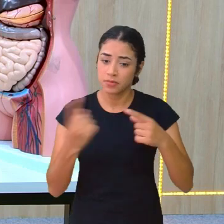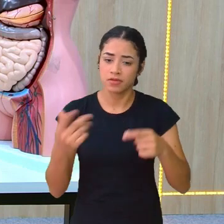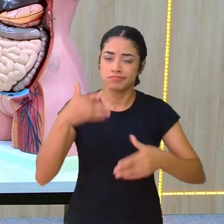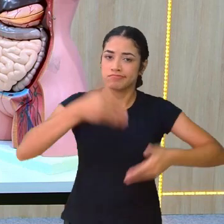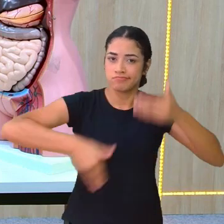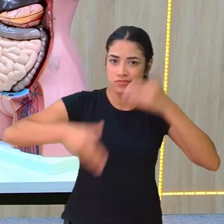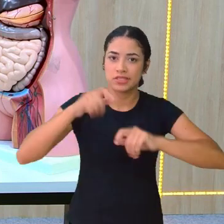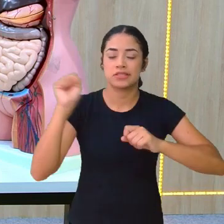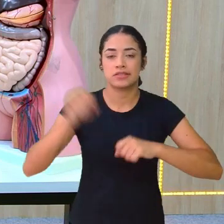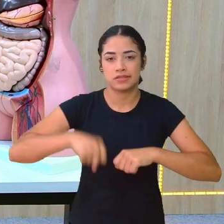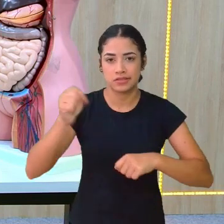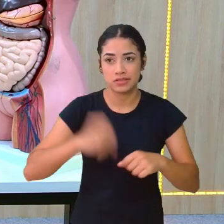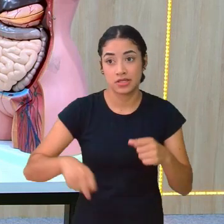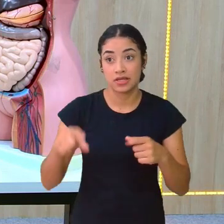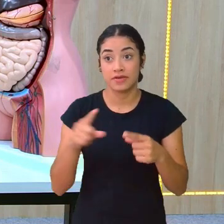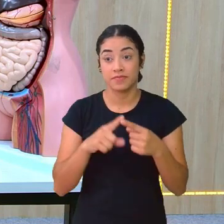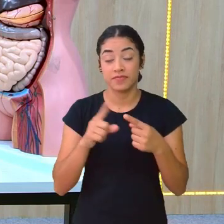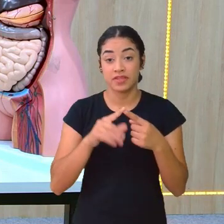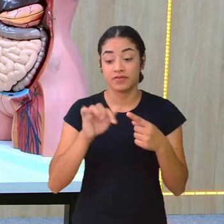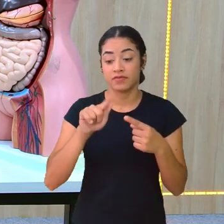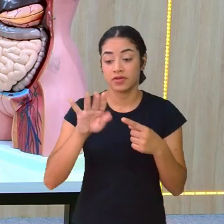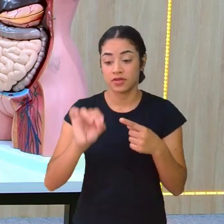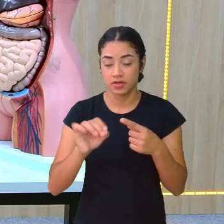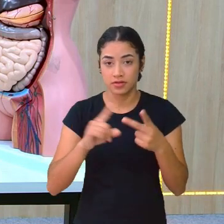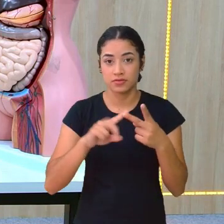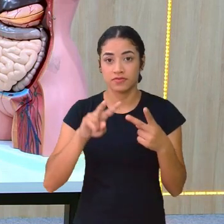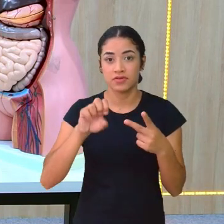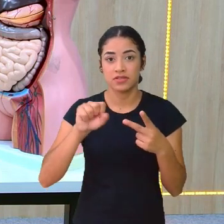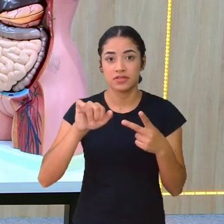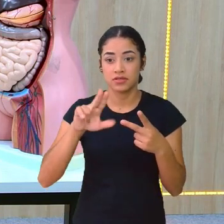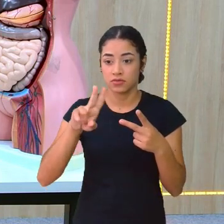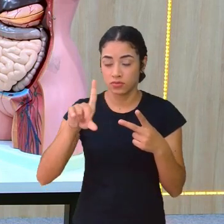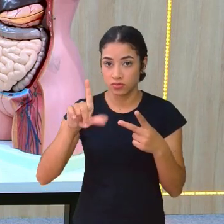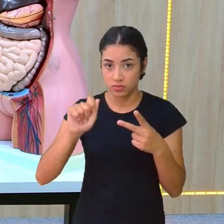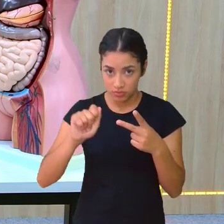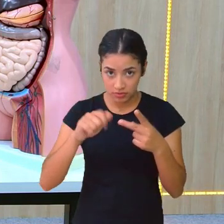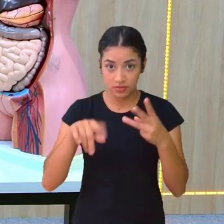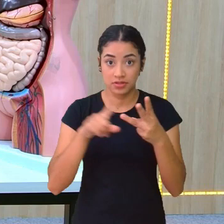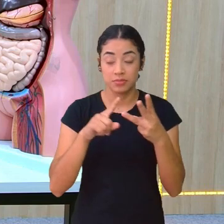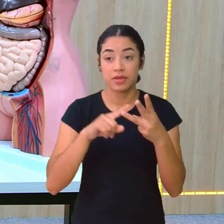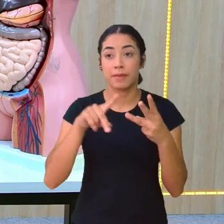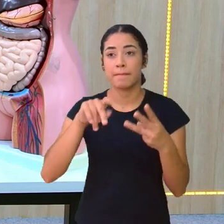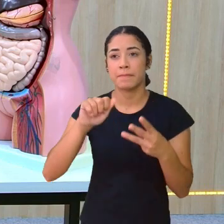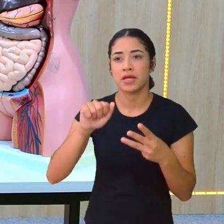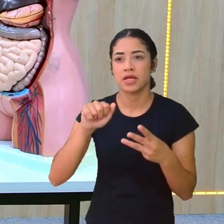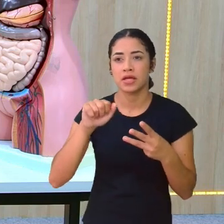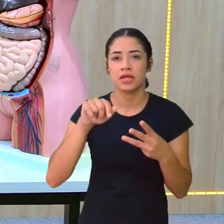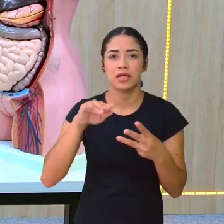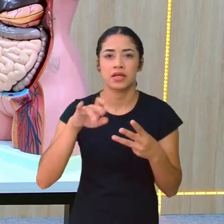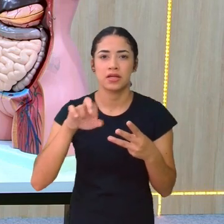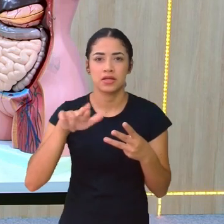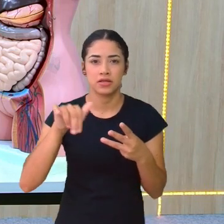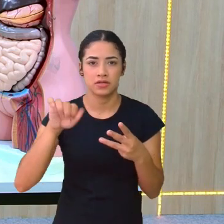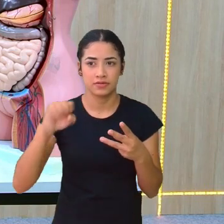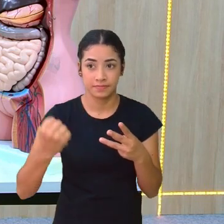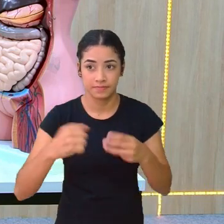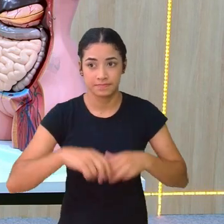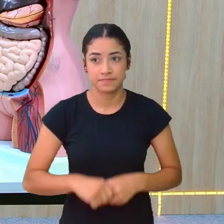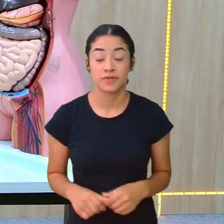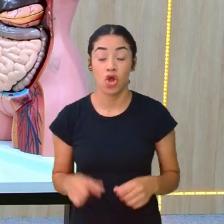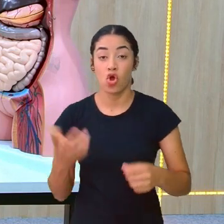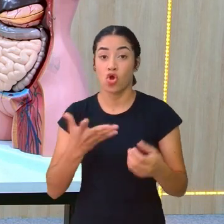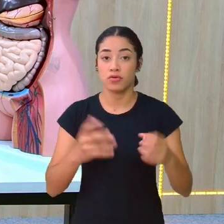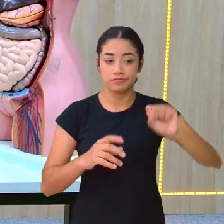fígado, a vesícula biliar e o pâncreas. E aí a gente vai chegar nos intestinos. E nós temos dois tipos,